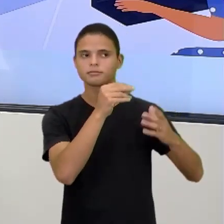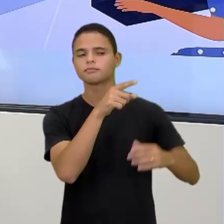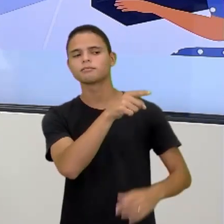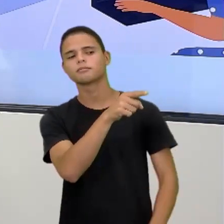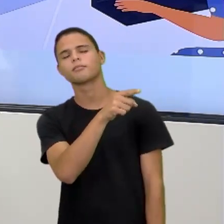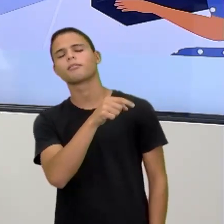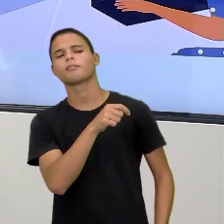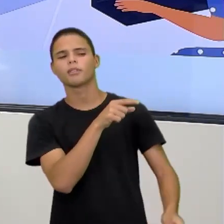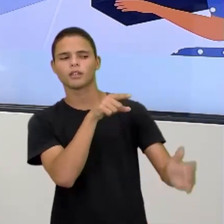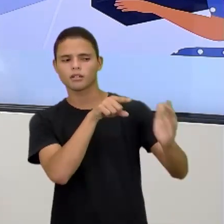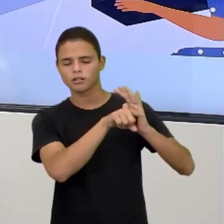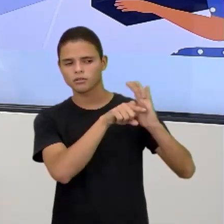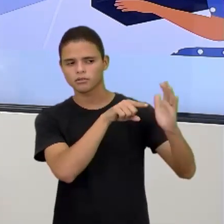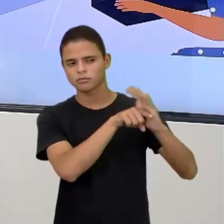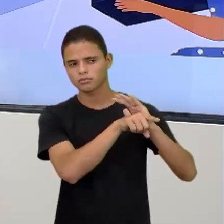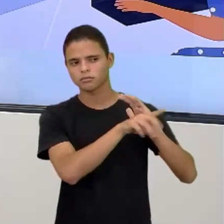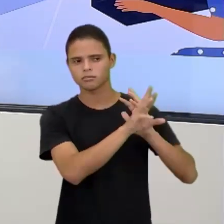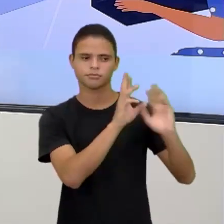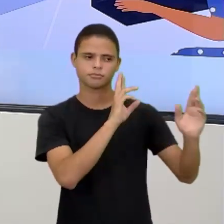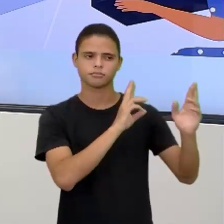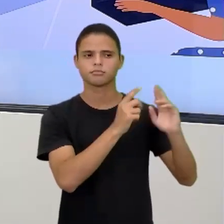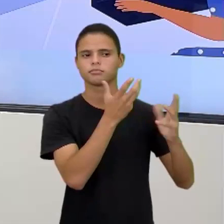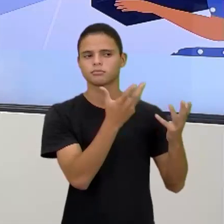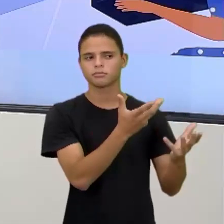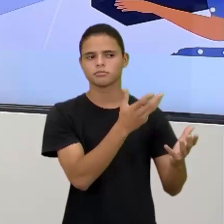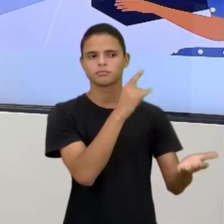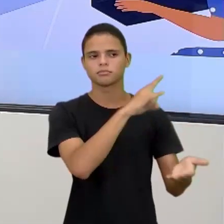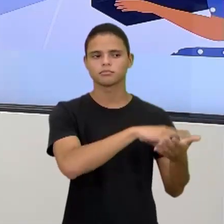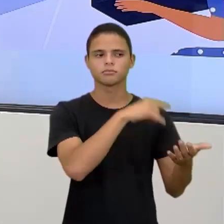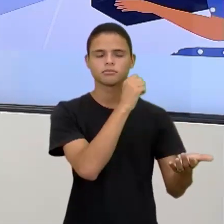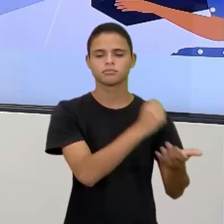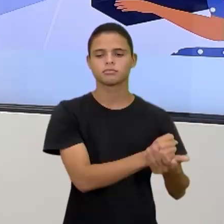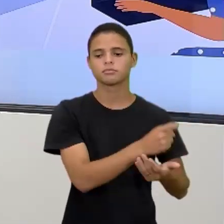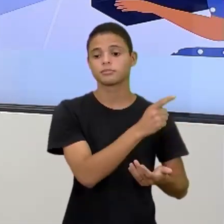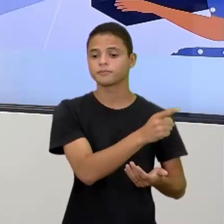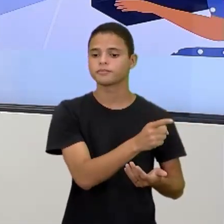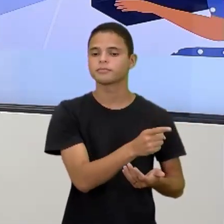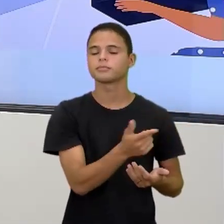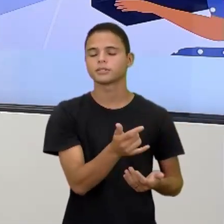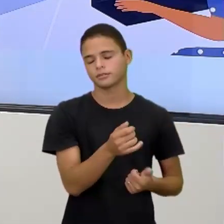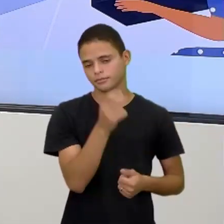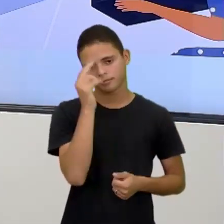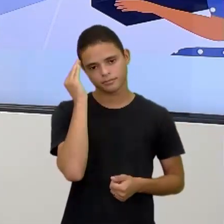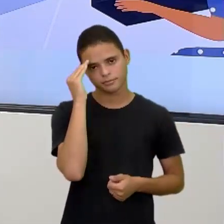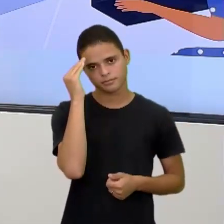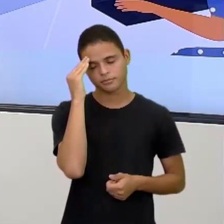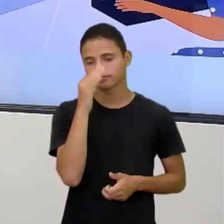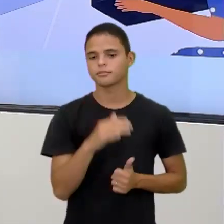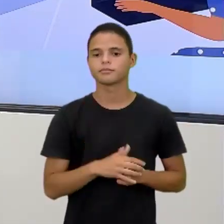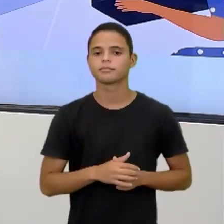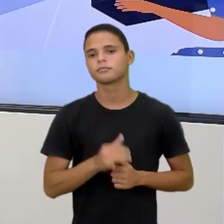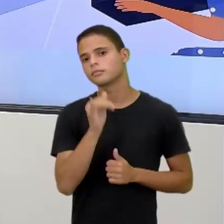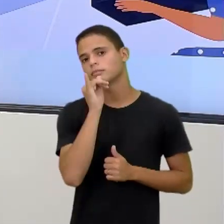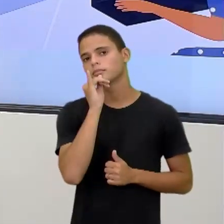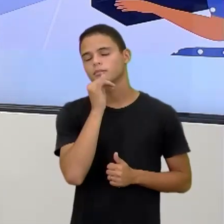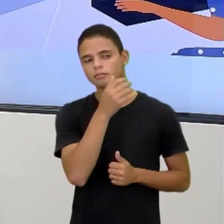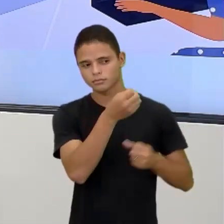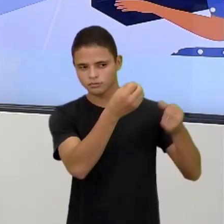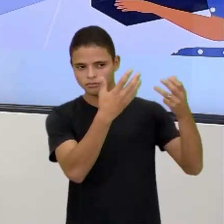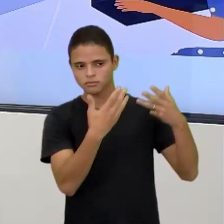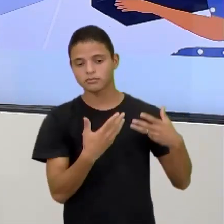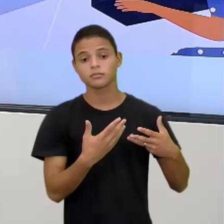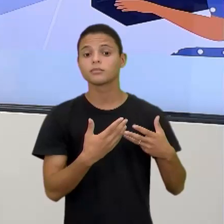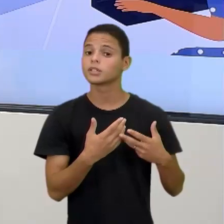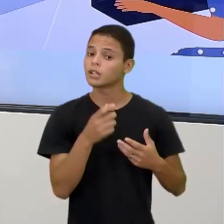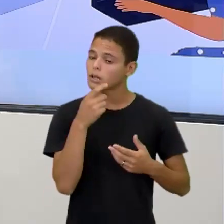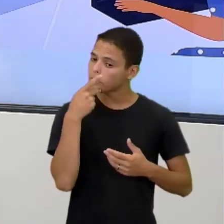né? Então, perguntar para vocês, fale um pouco sobre você, você tem que saber escolher bem as palavras, porque tudo que você falar é o que